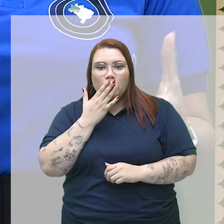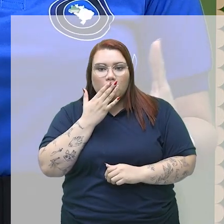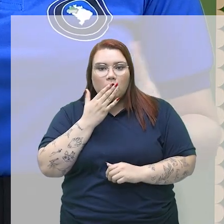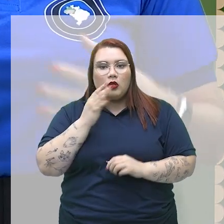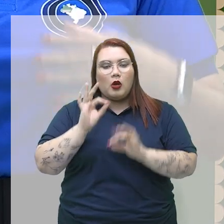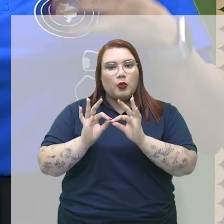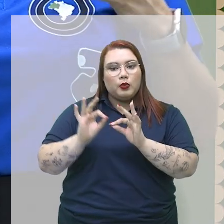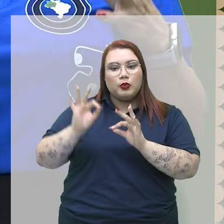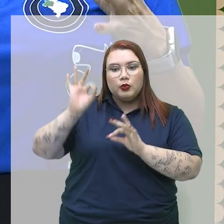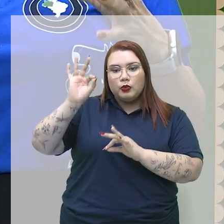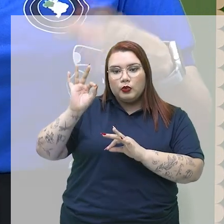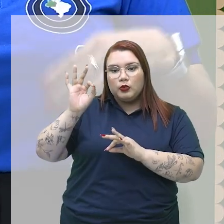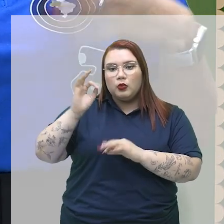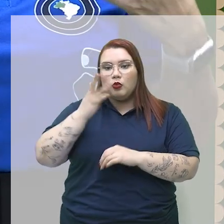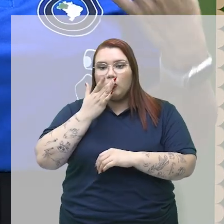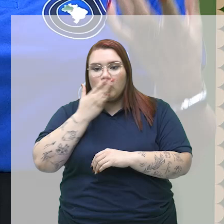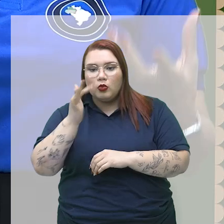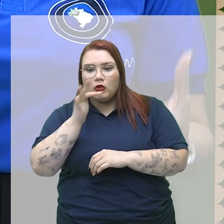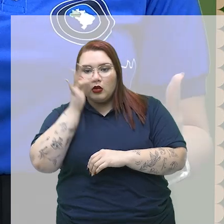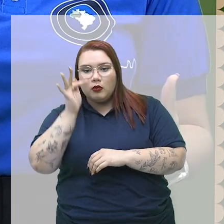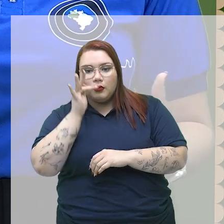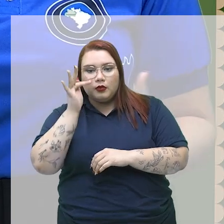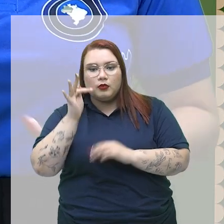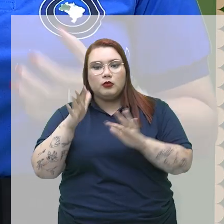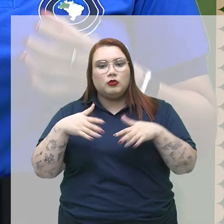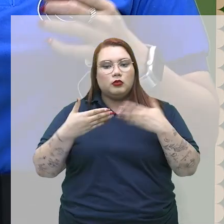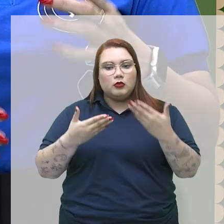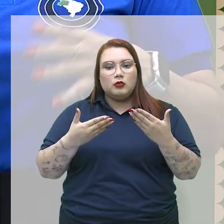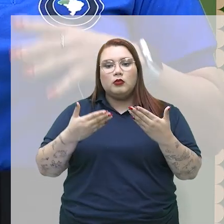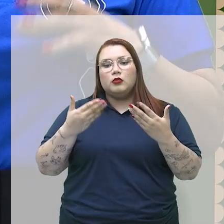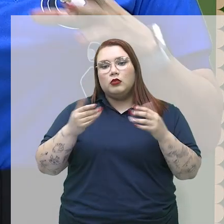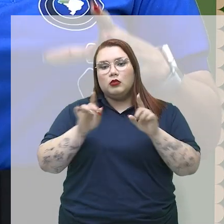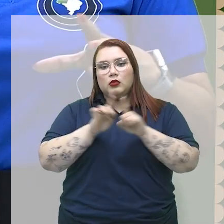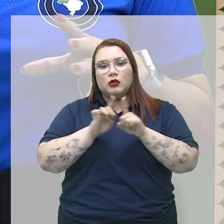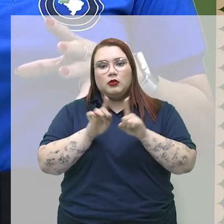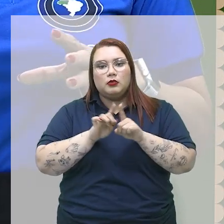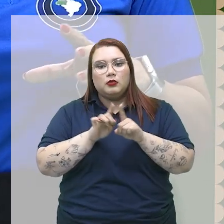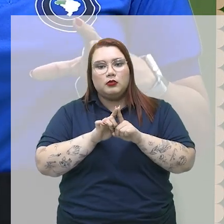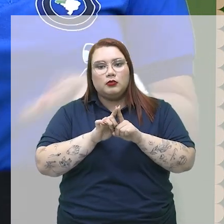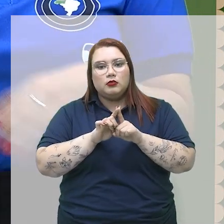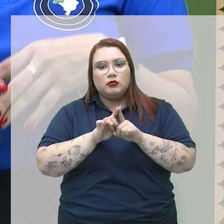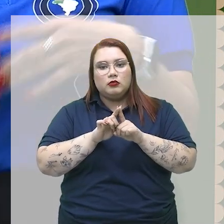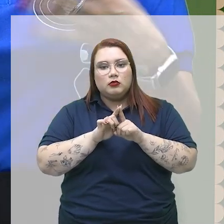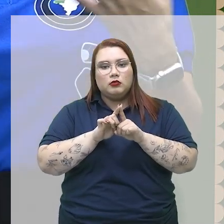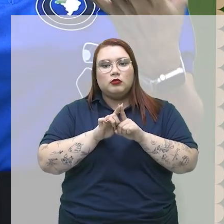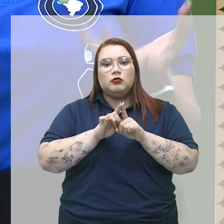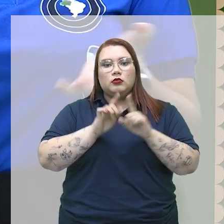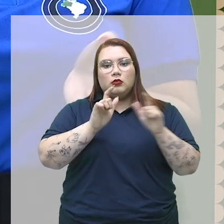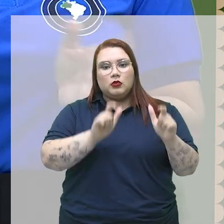pela cor, pela altura, pela cor da flor, né? Ou então pela